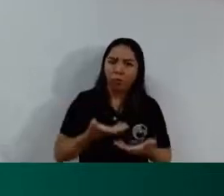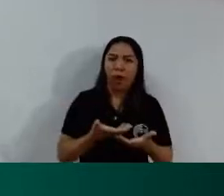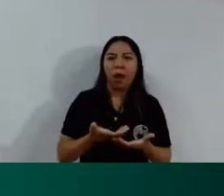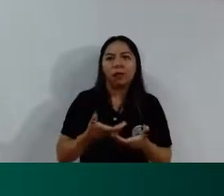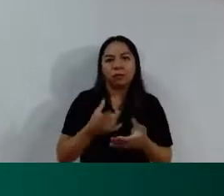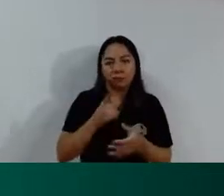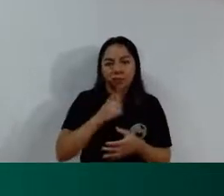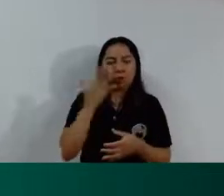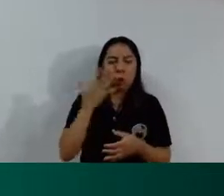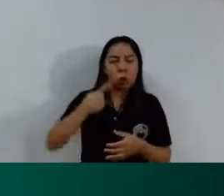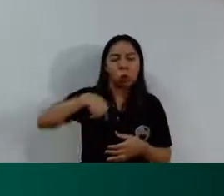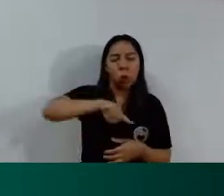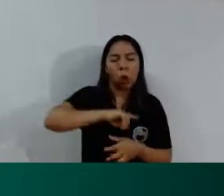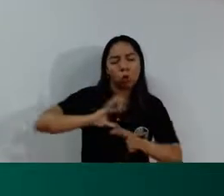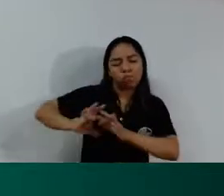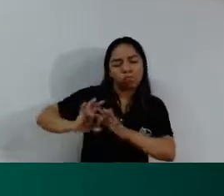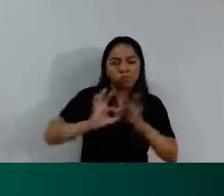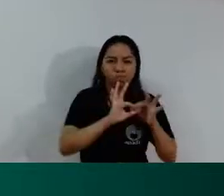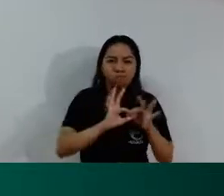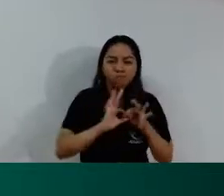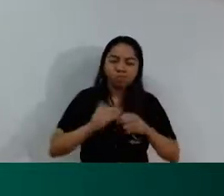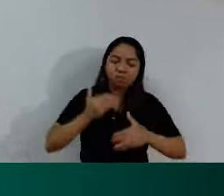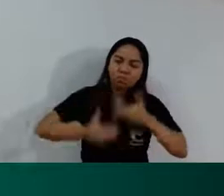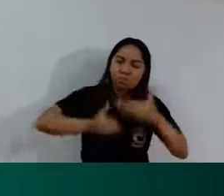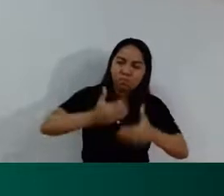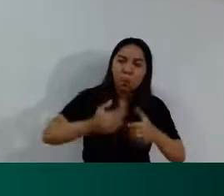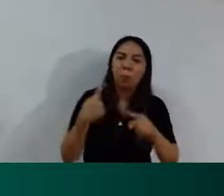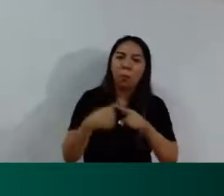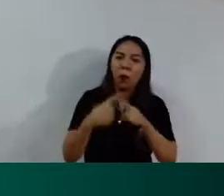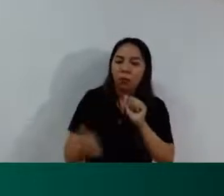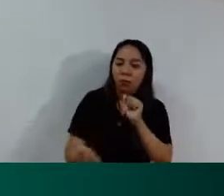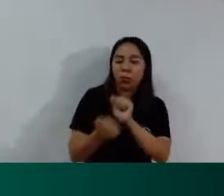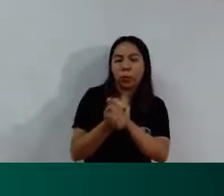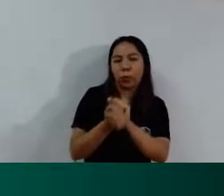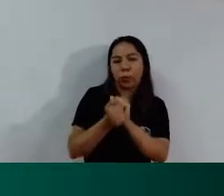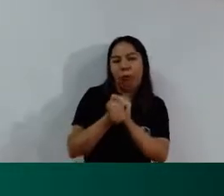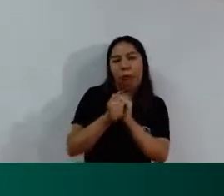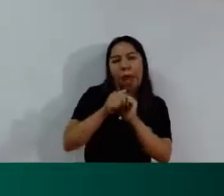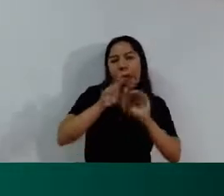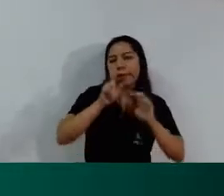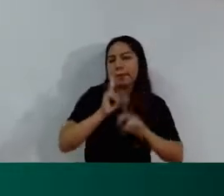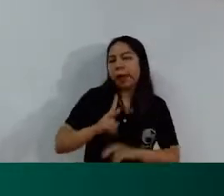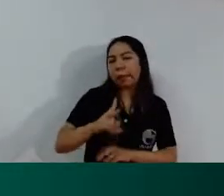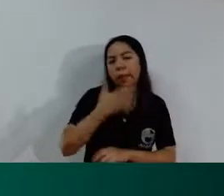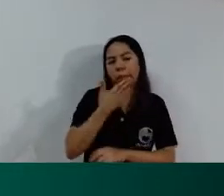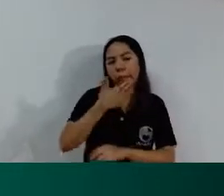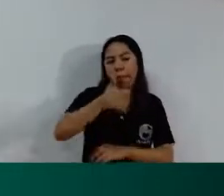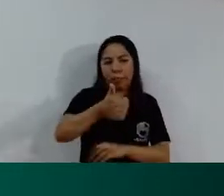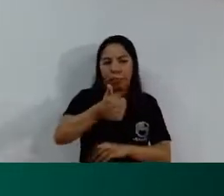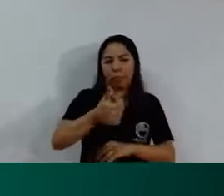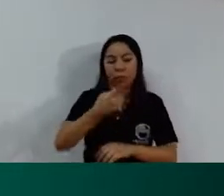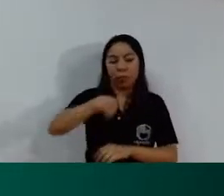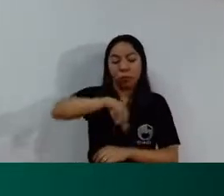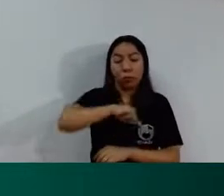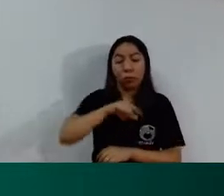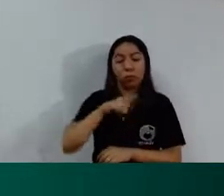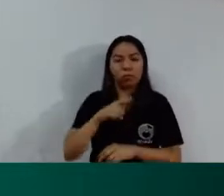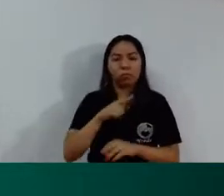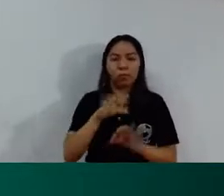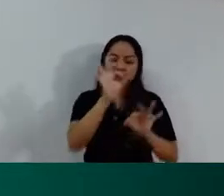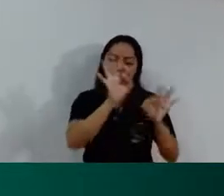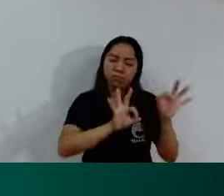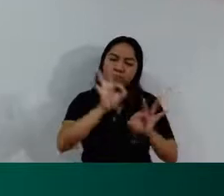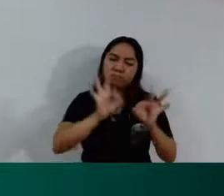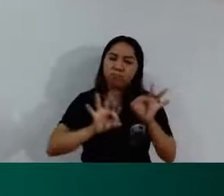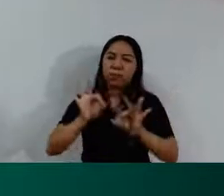essa fila para a gente fazer junto porque junto é sempre melhor né a gente tá nessa roda e